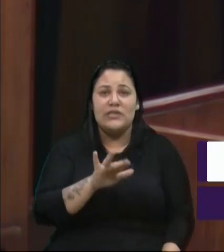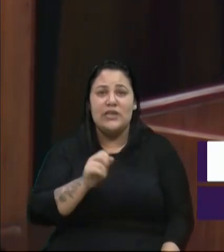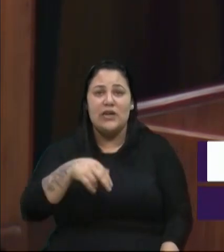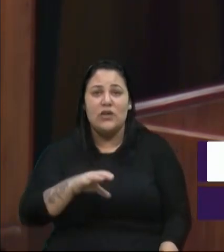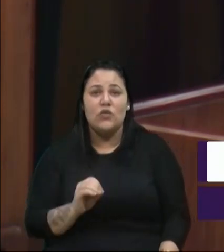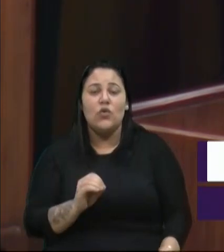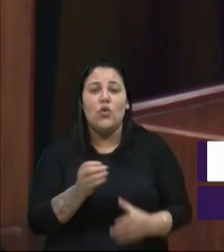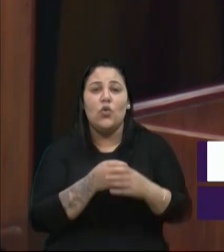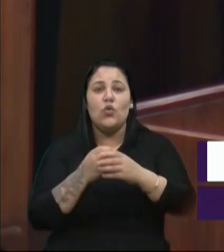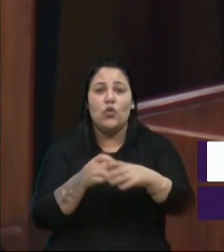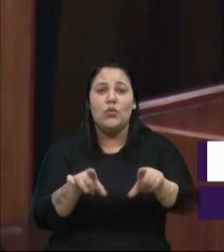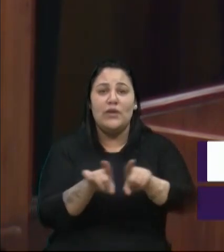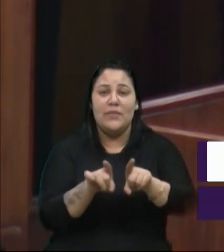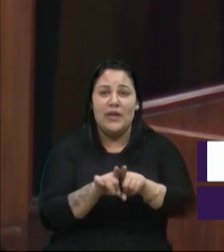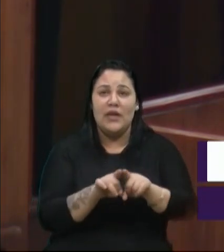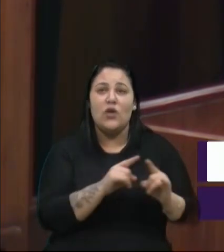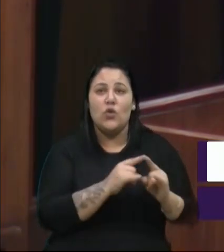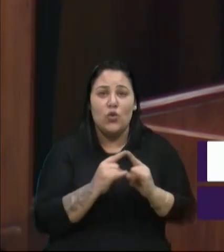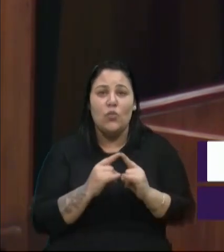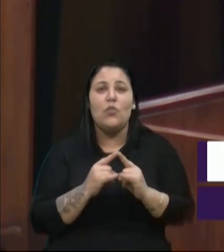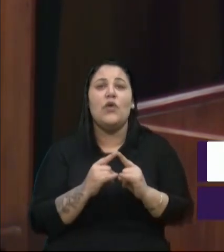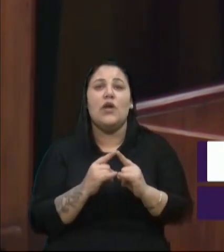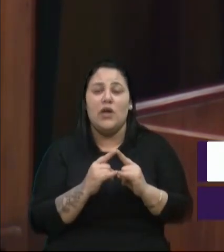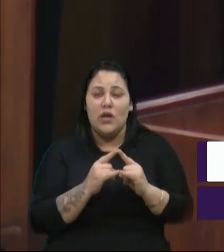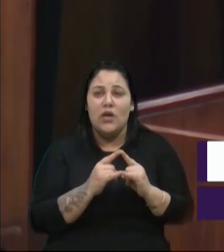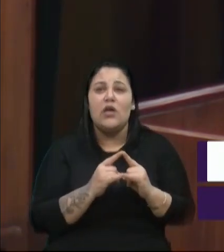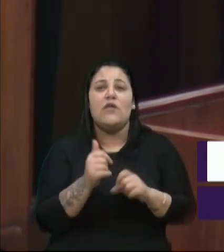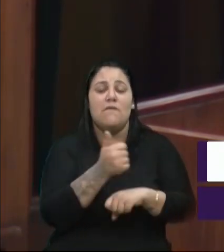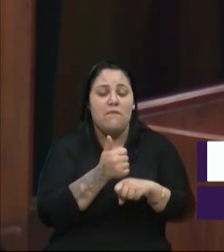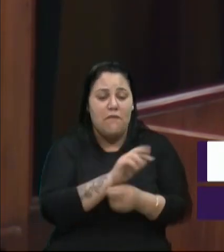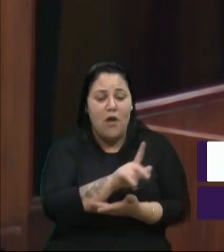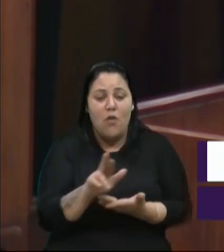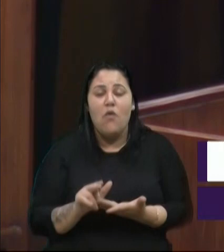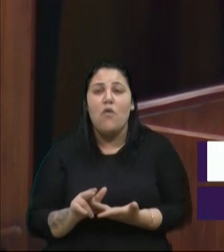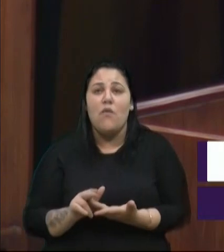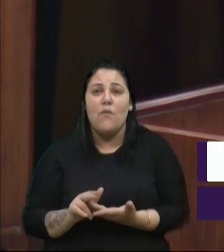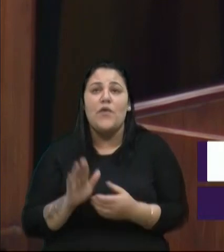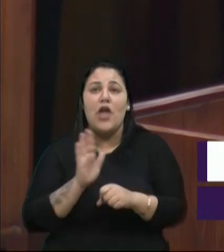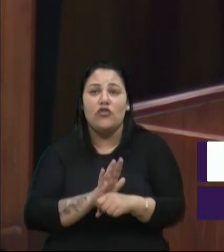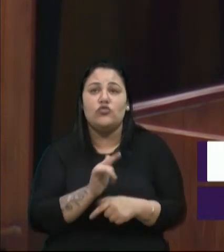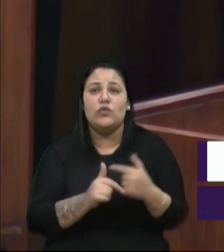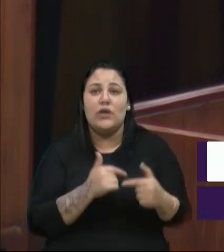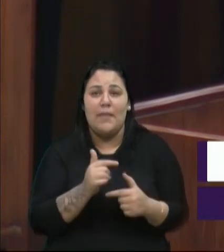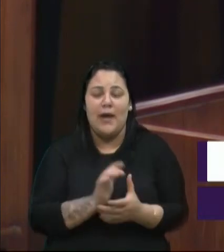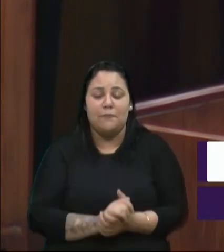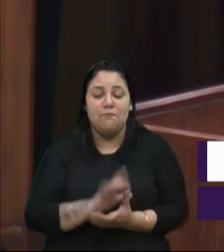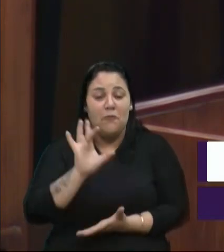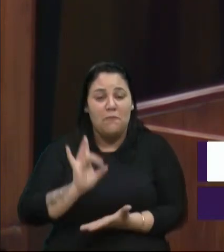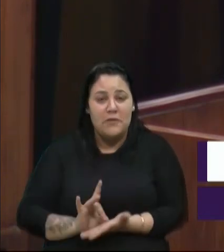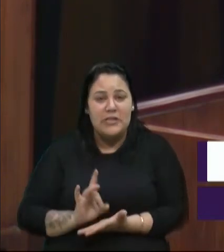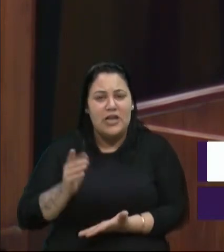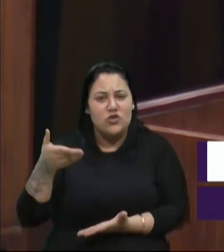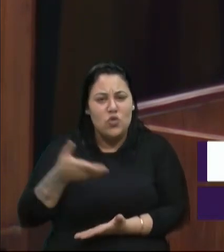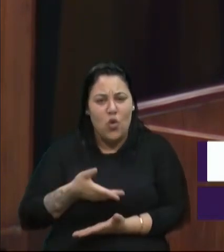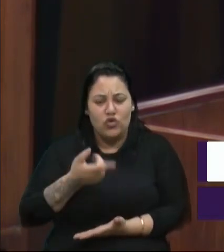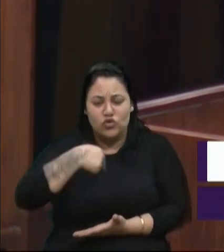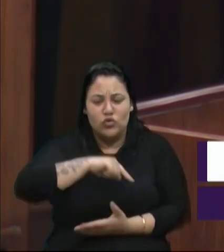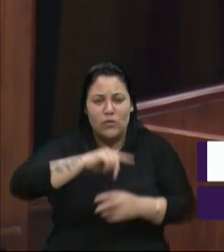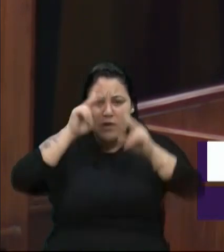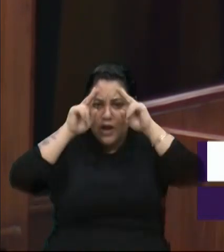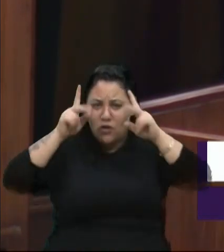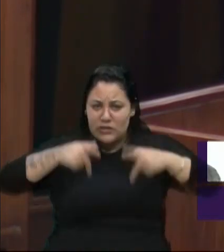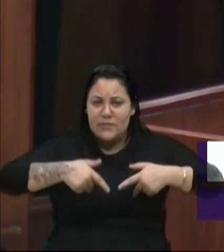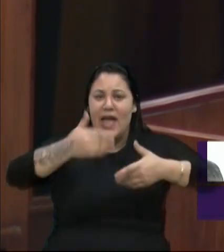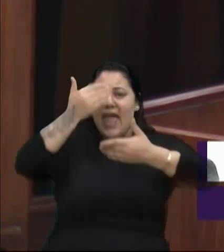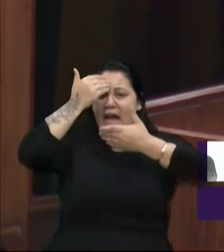e por todo o clube formado por diversos profissionais. Registro aqui o nosso reconhecimento e agradecimento